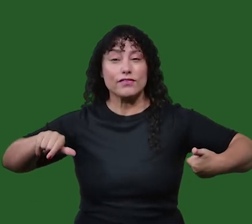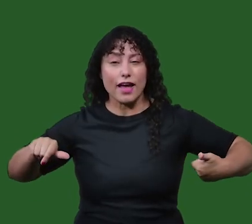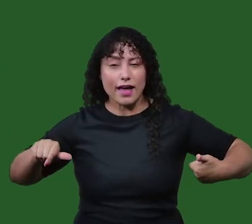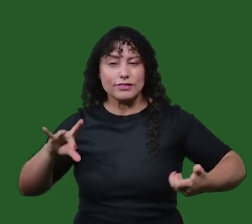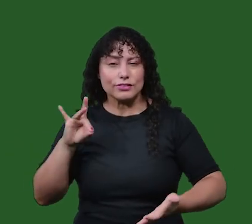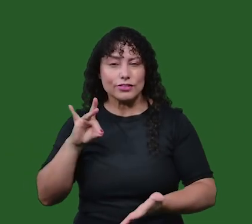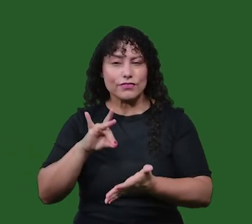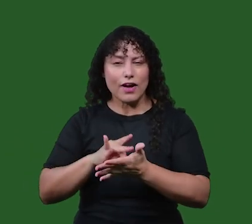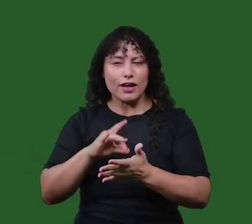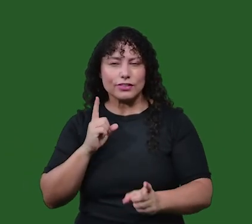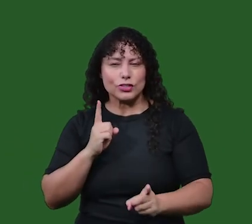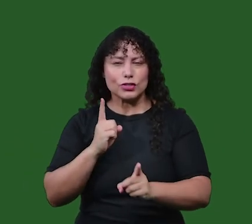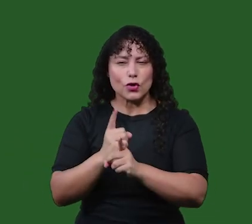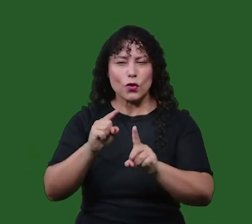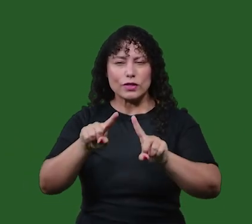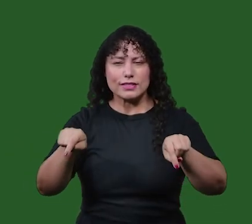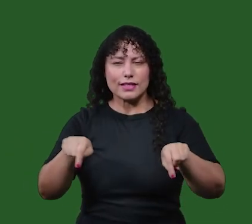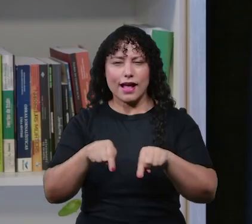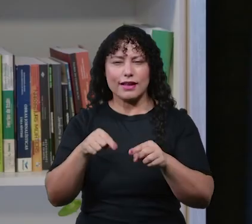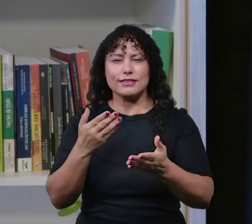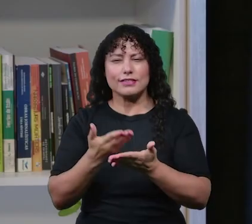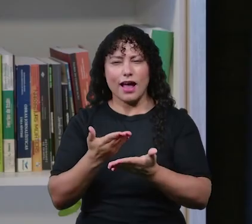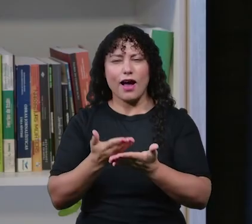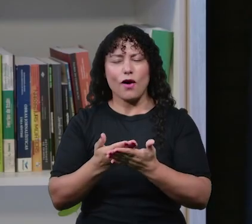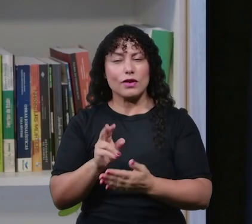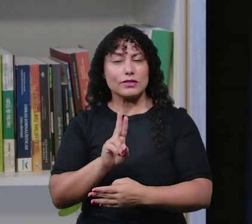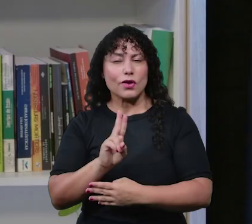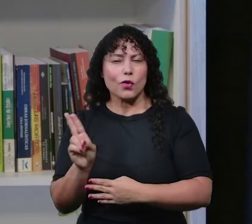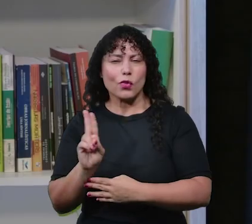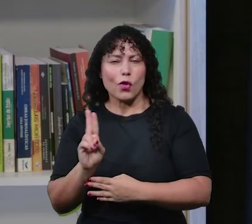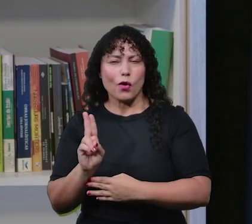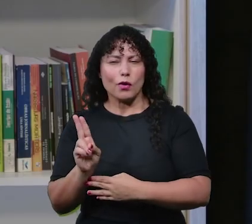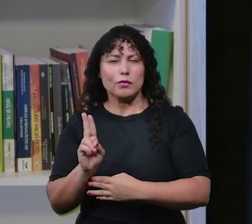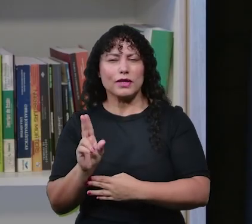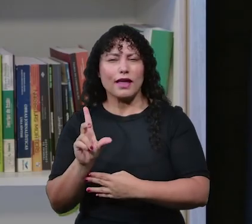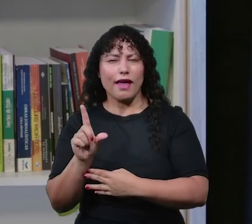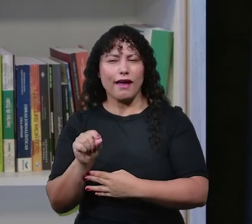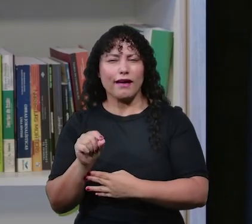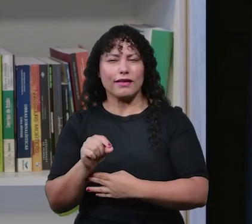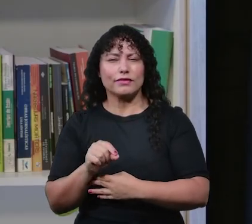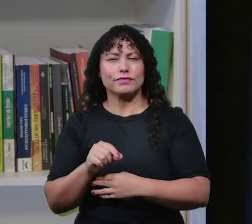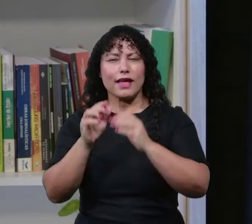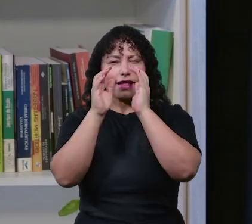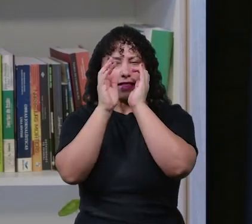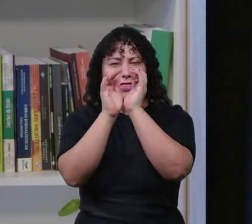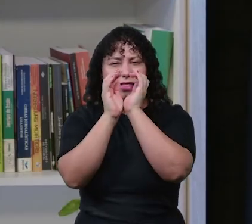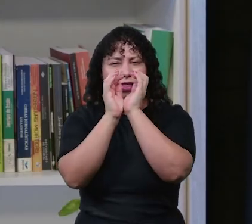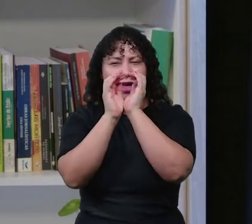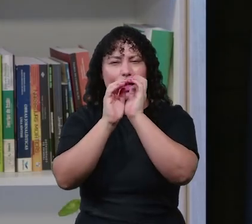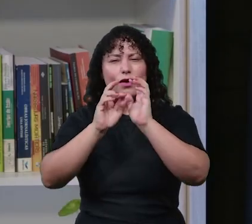universo que, de fato, a gente encontra numa sala de aula. Isso tem um nome. O nome disso é